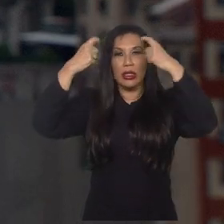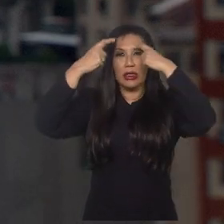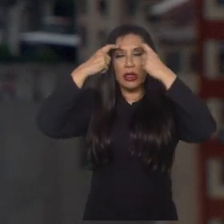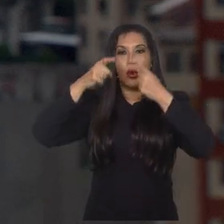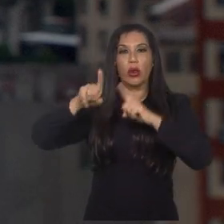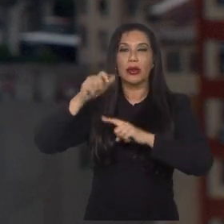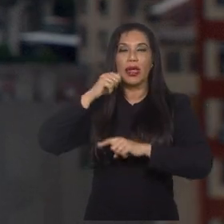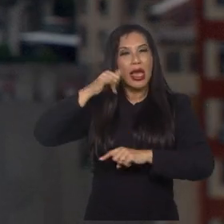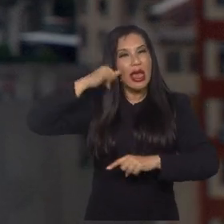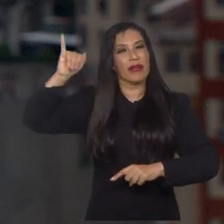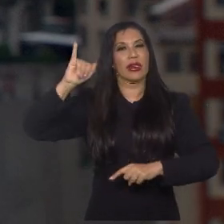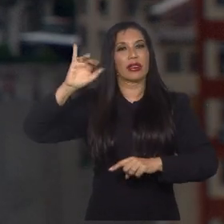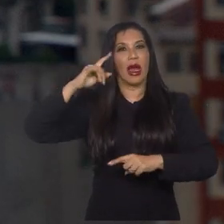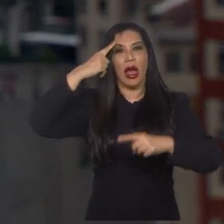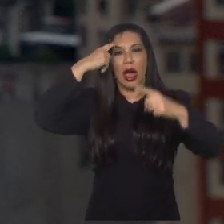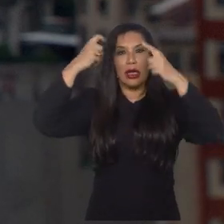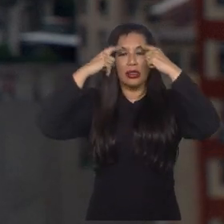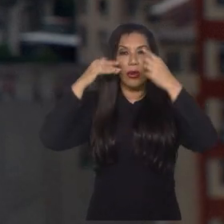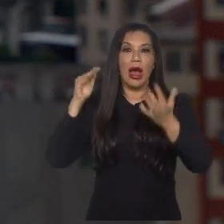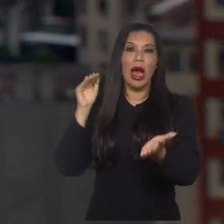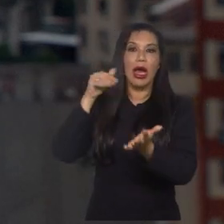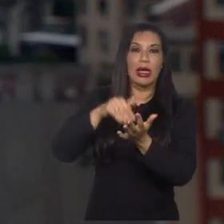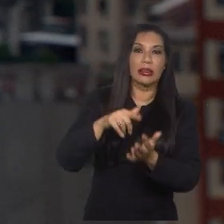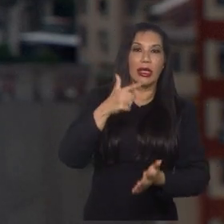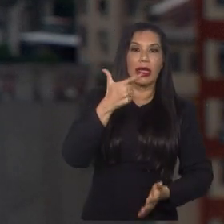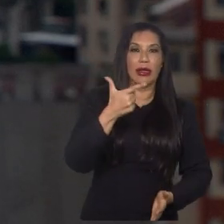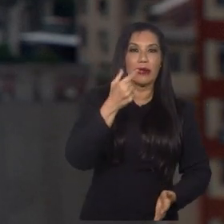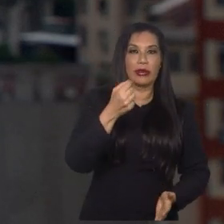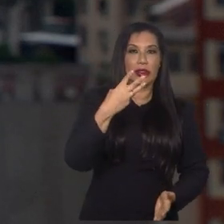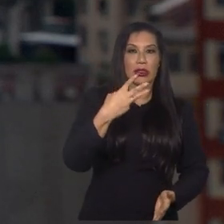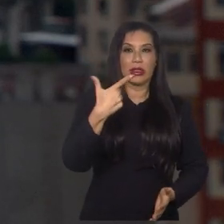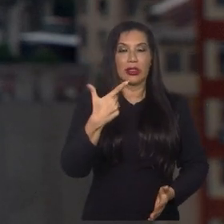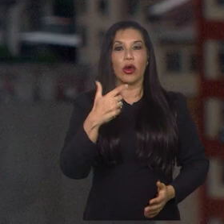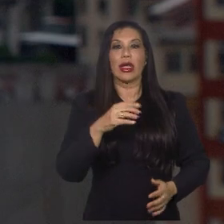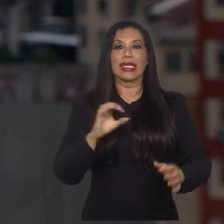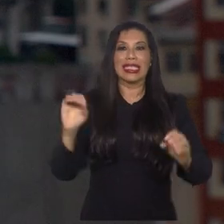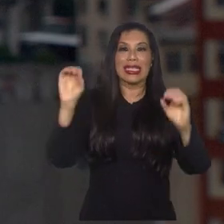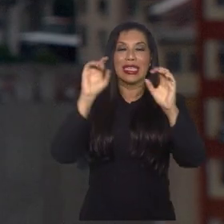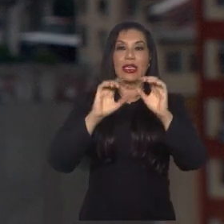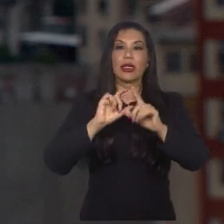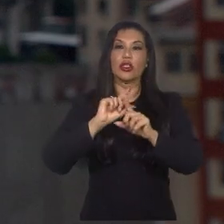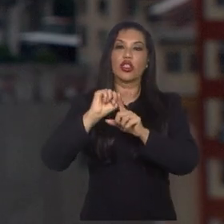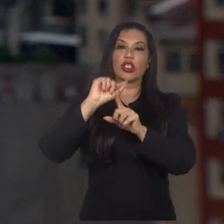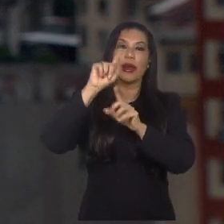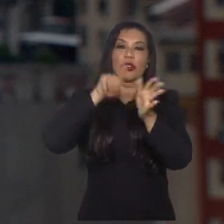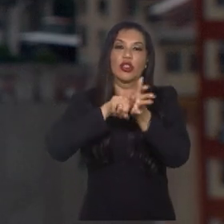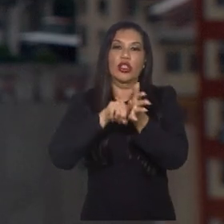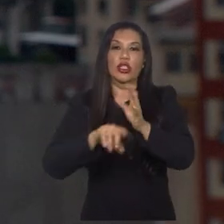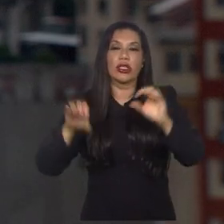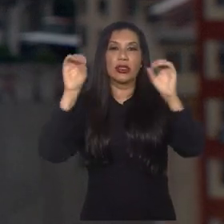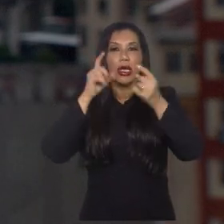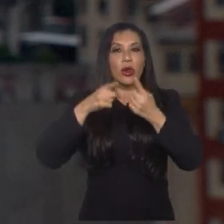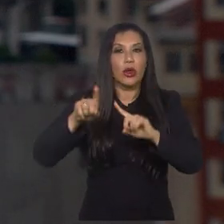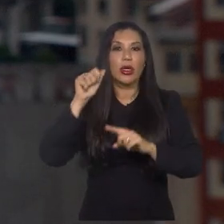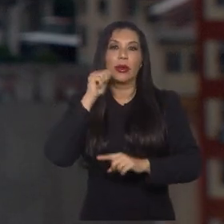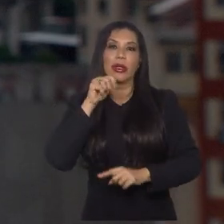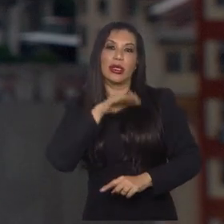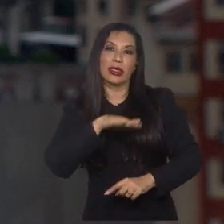tem a ideia de até 2032 chegar à estatística zero de violência contra mulheres e crianças. Então o Allen